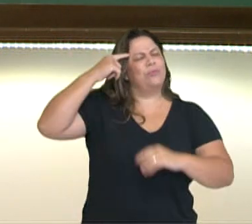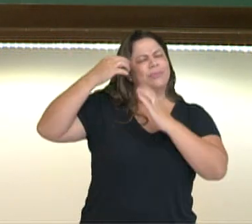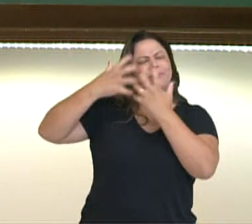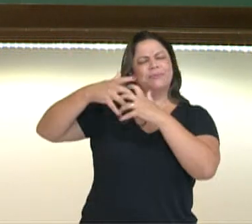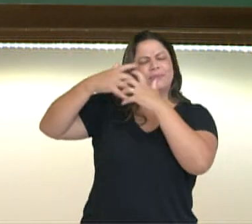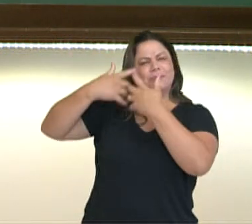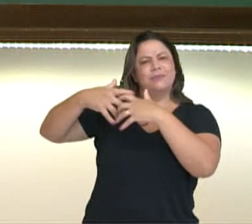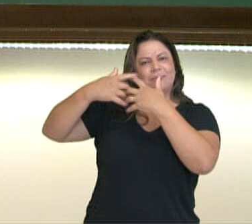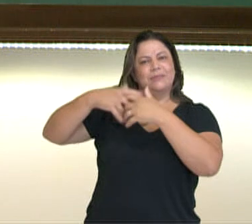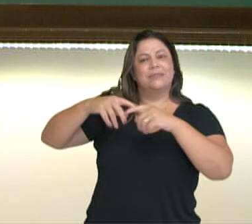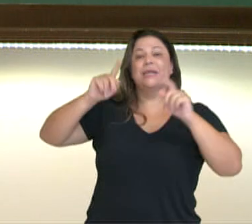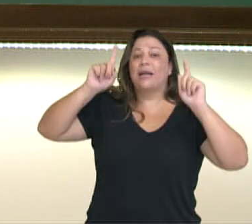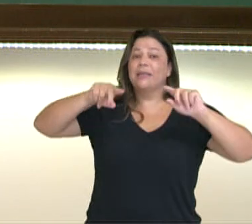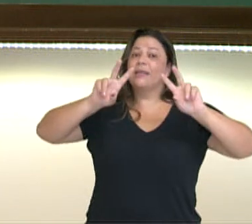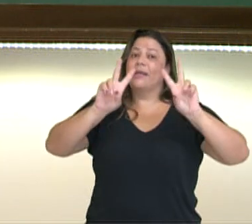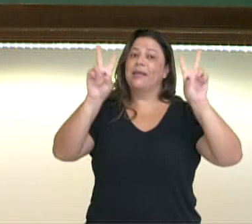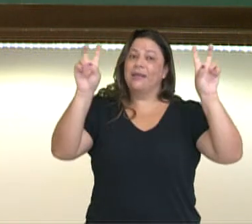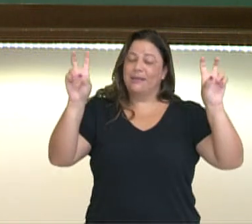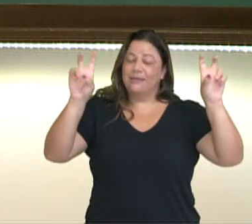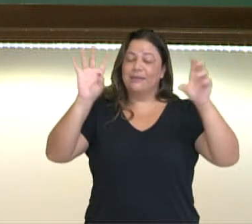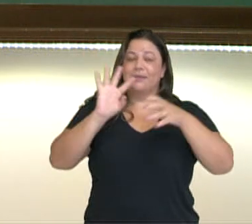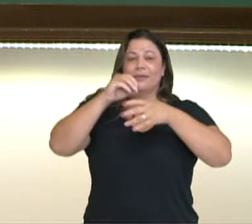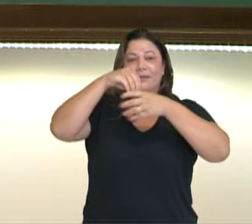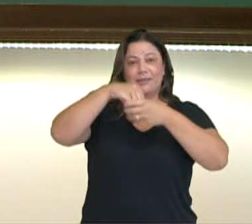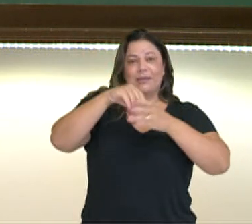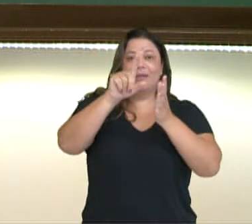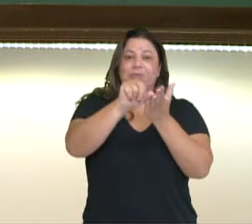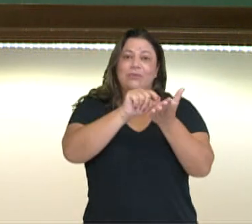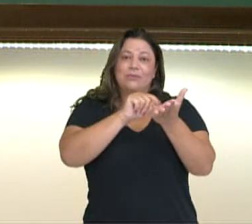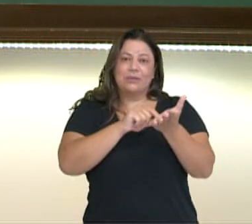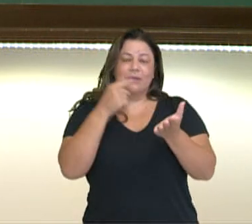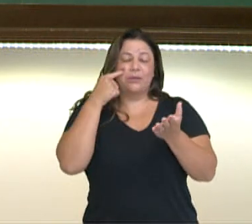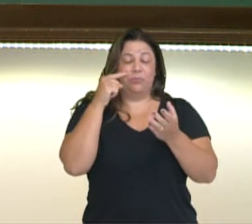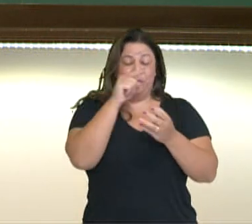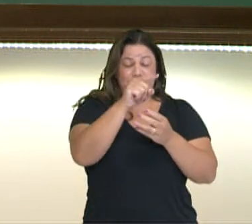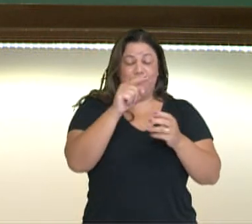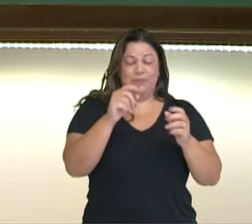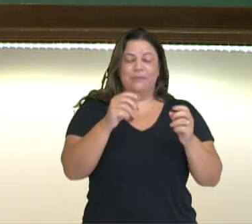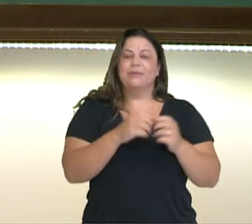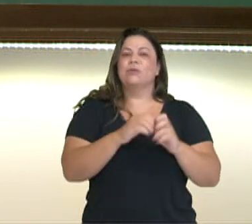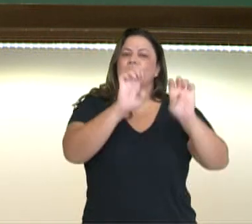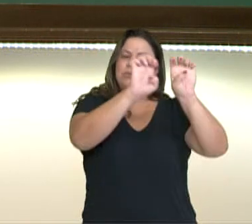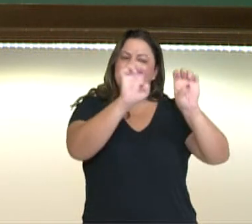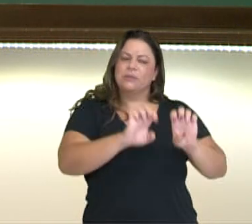de opinião. Você vai perceber toda a estrutura aqui presente no artigo de opinião.